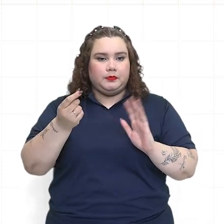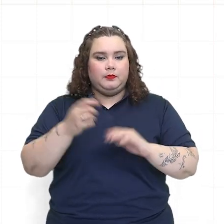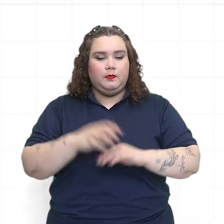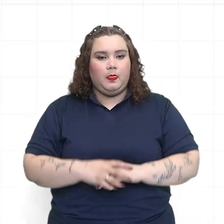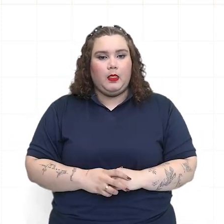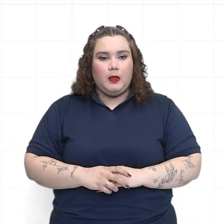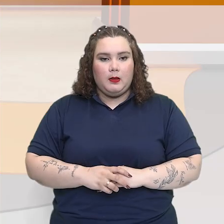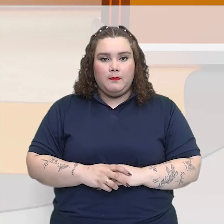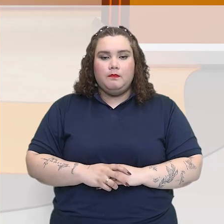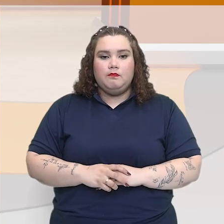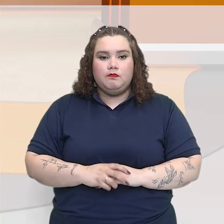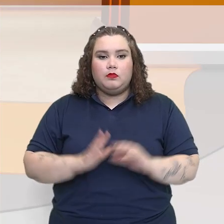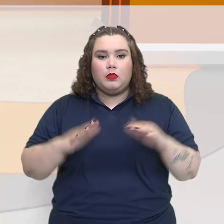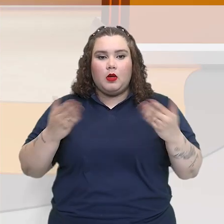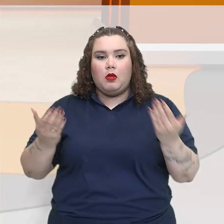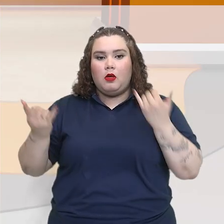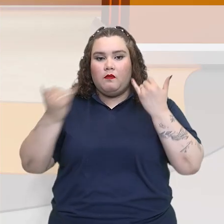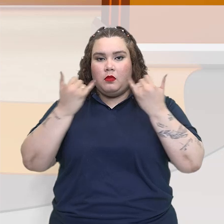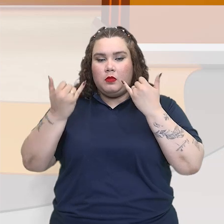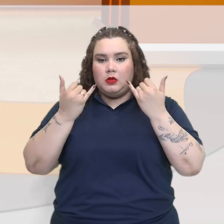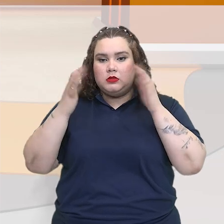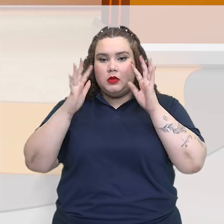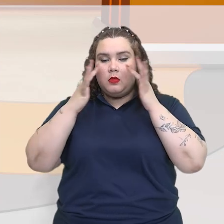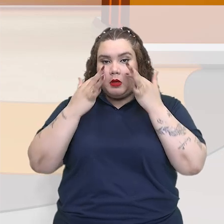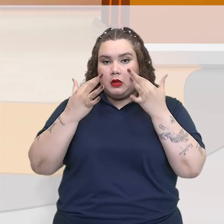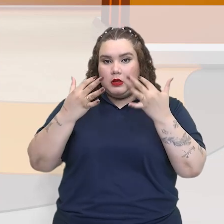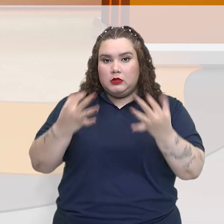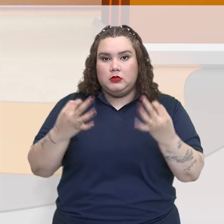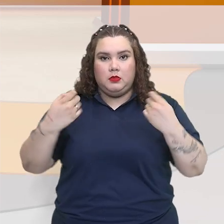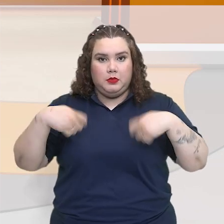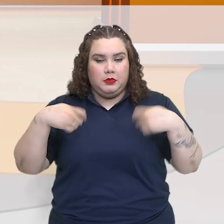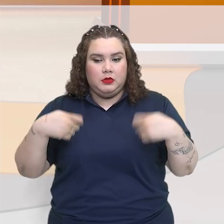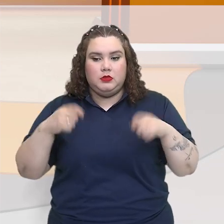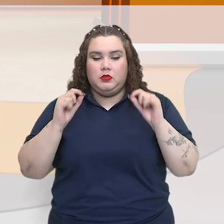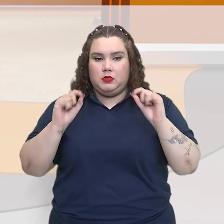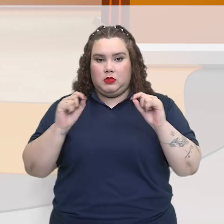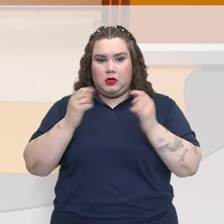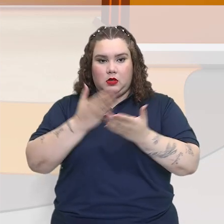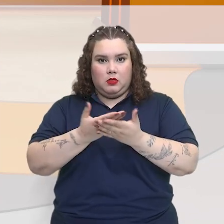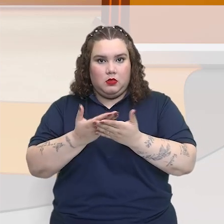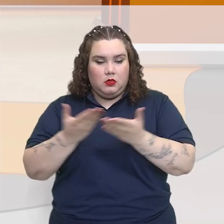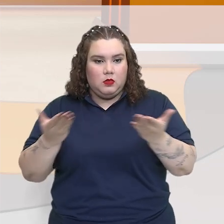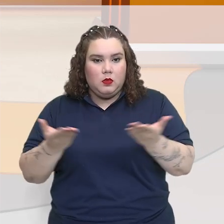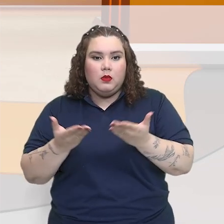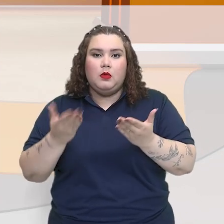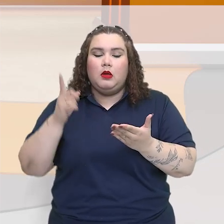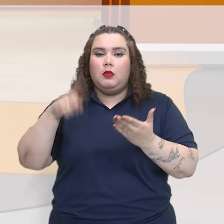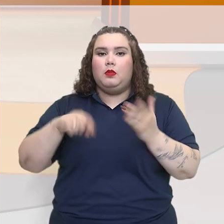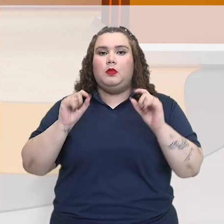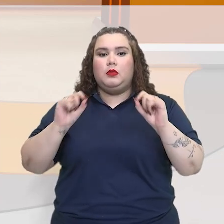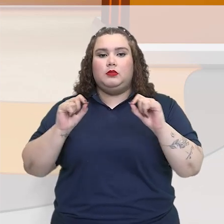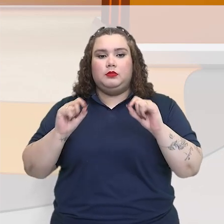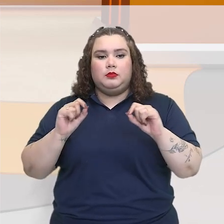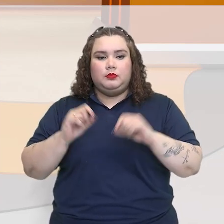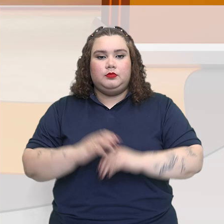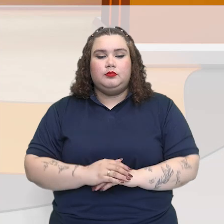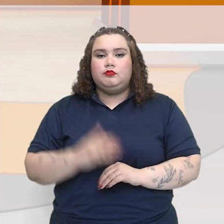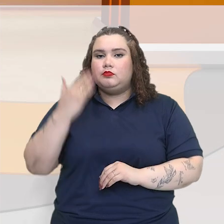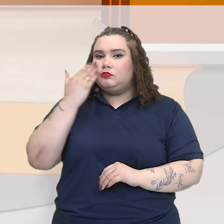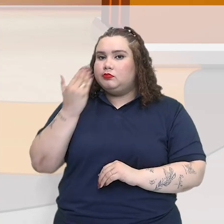Um ponto, né, que merece nossa atenção em nossa aula é justamente o fator